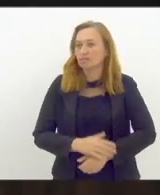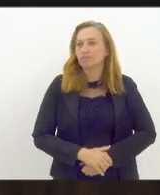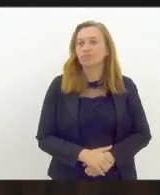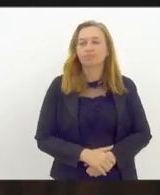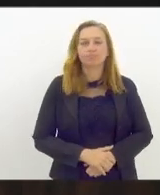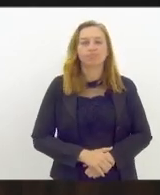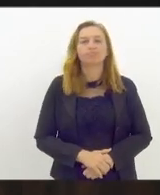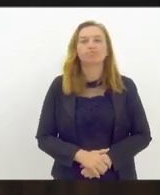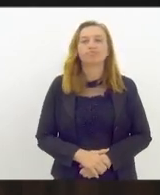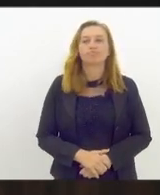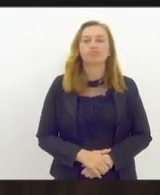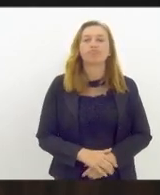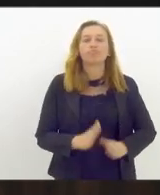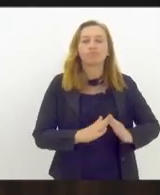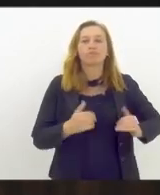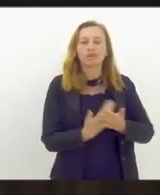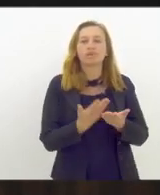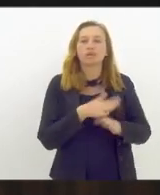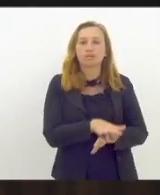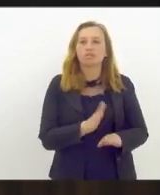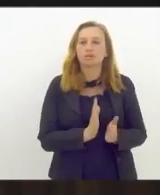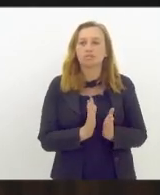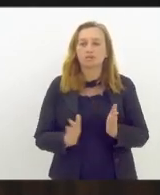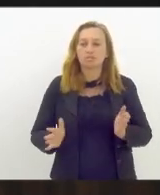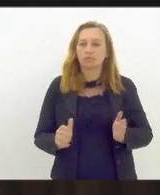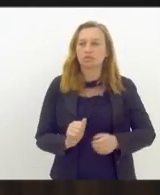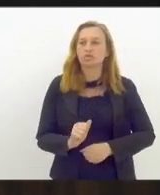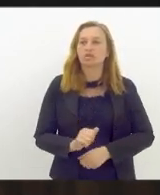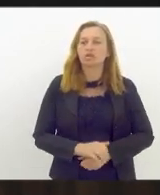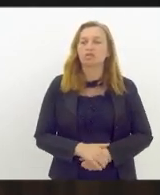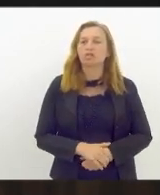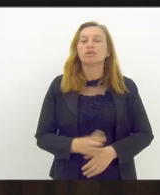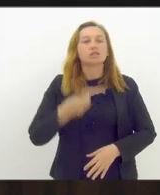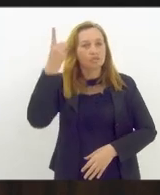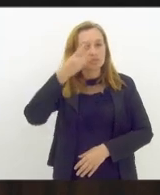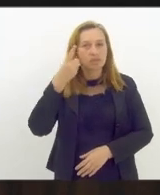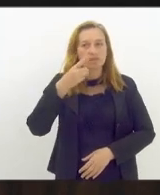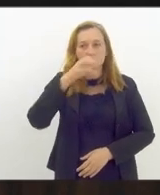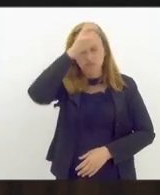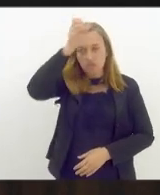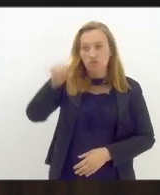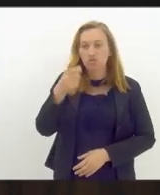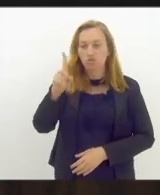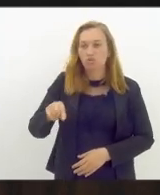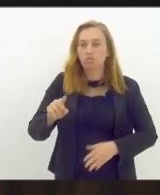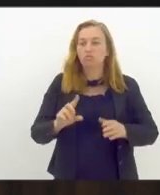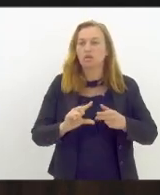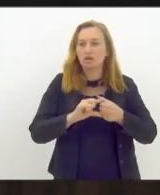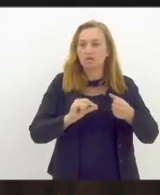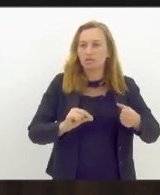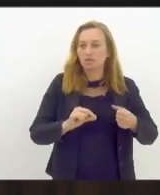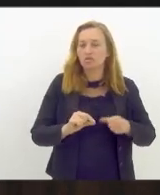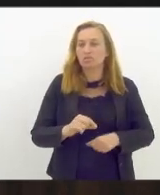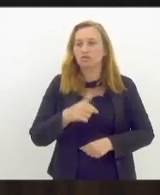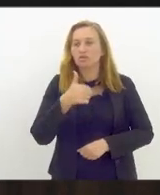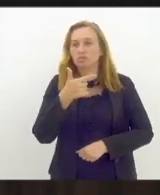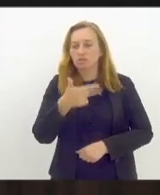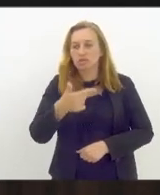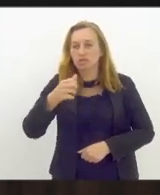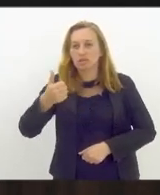aprovado. Requerimento da inclusão da ordem do dia, da autoria deputada Tia Ju, que altera o artigo 218 do